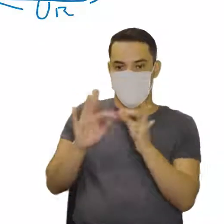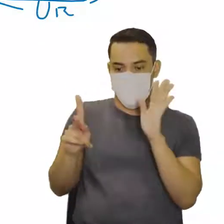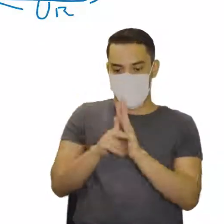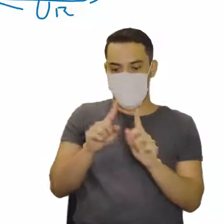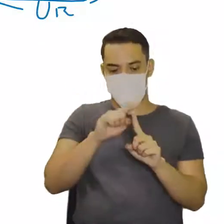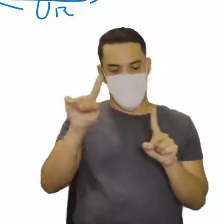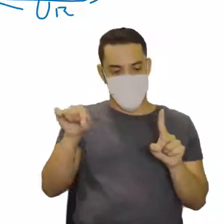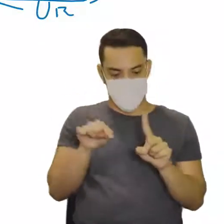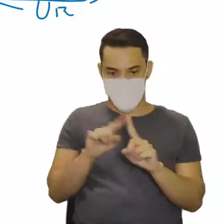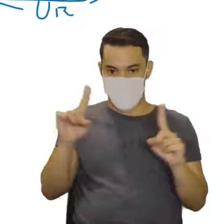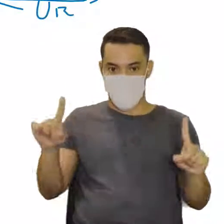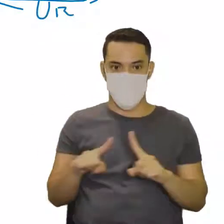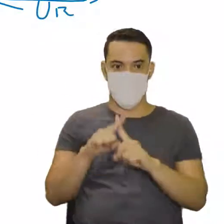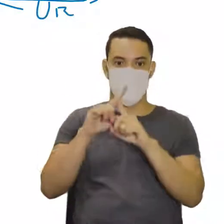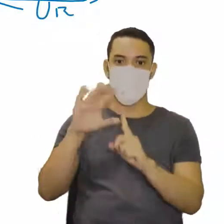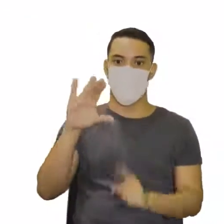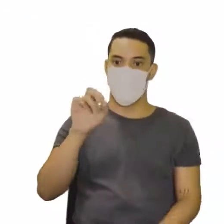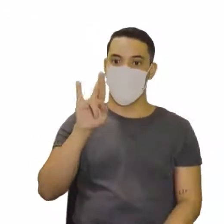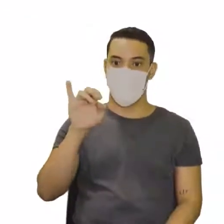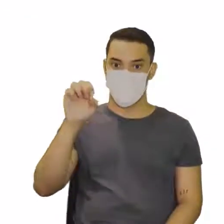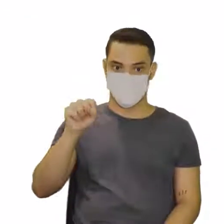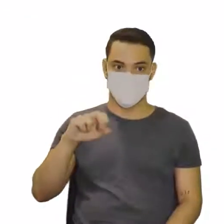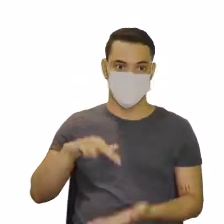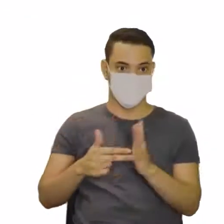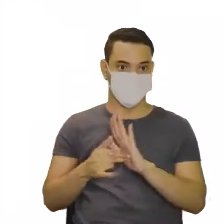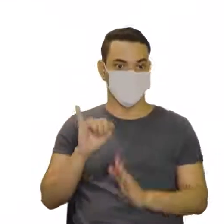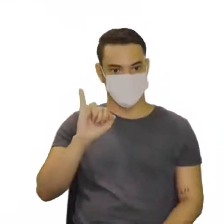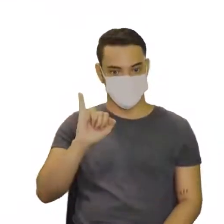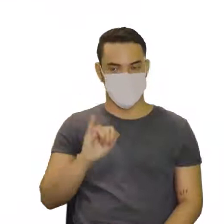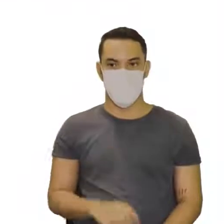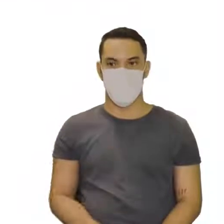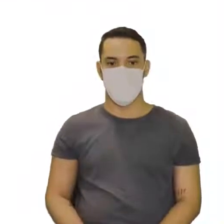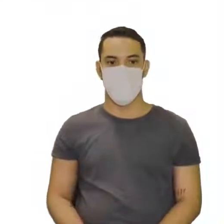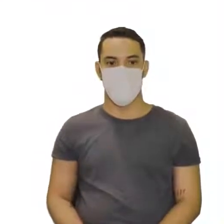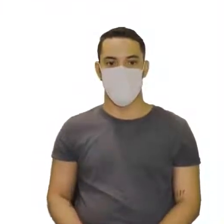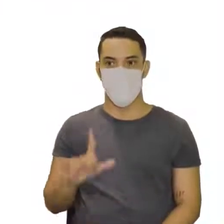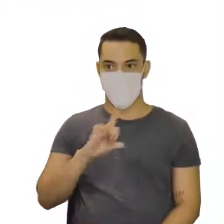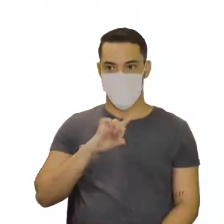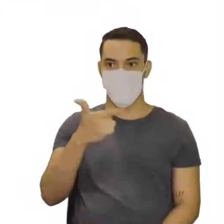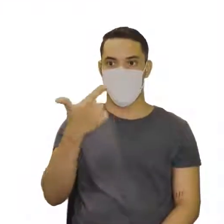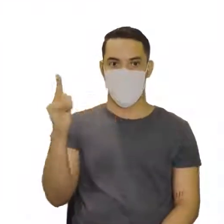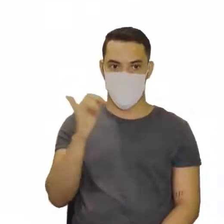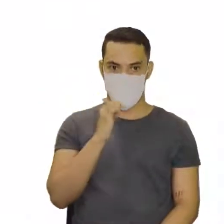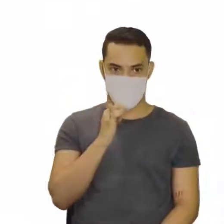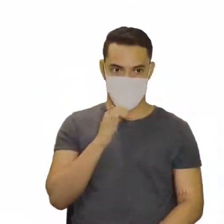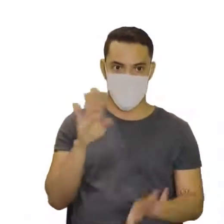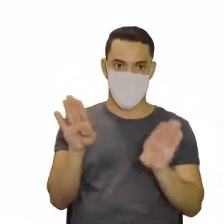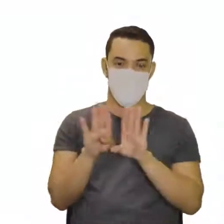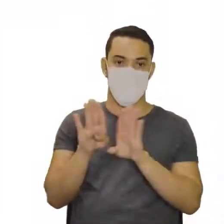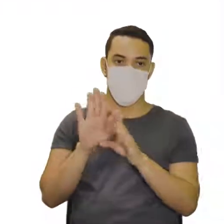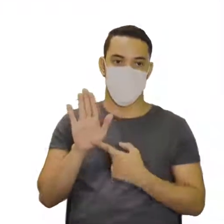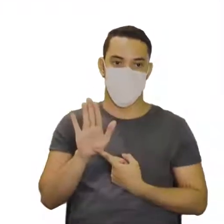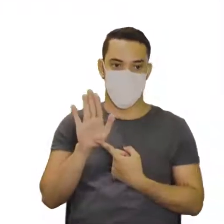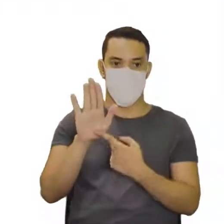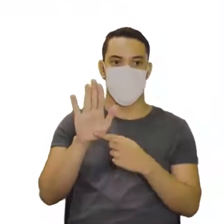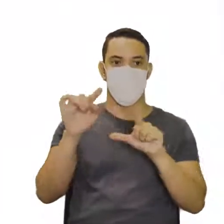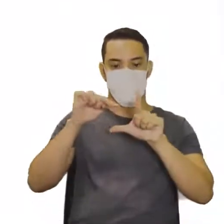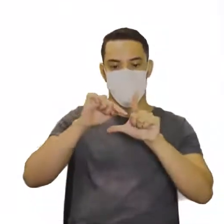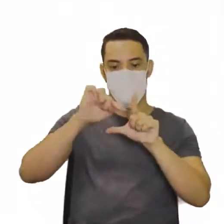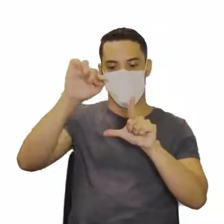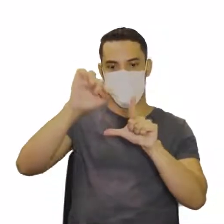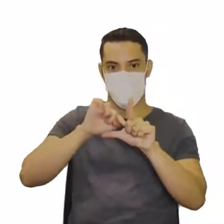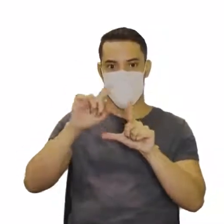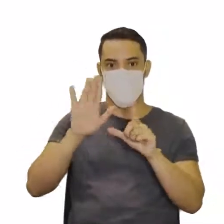e multiplicar pela corrente, ok? Bom, pessoal, nós temos outro exemplo aqui e ele mostra um gráfico que